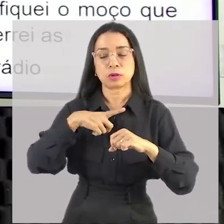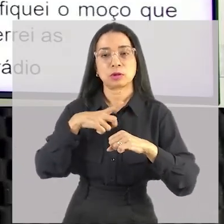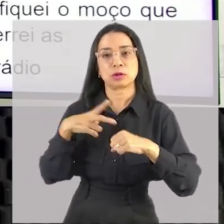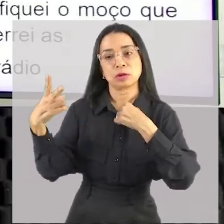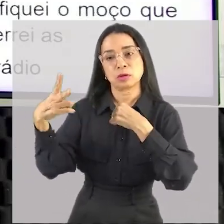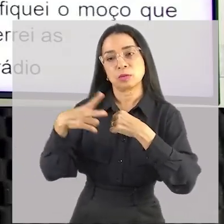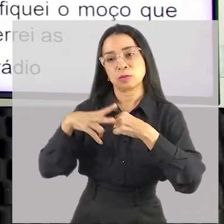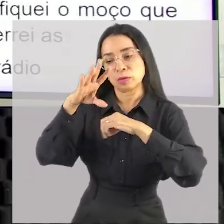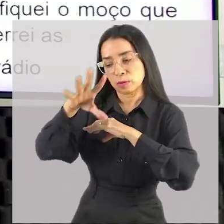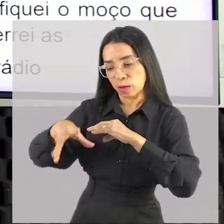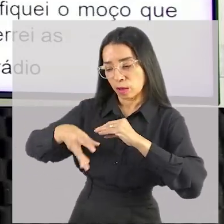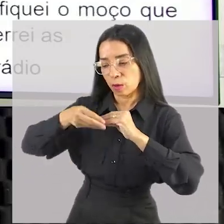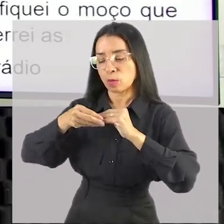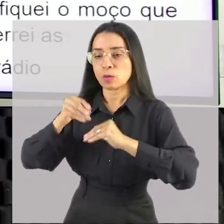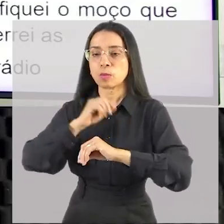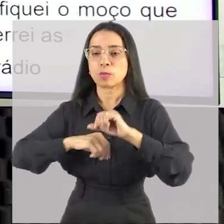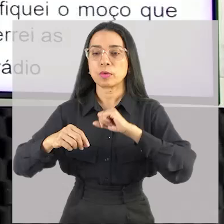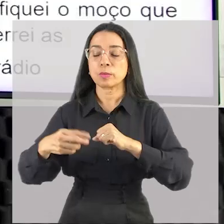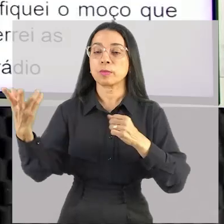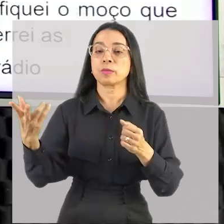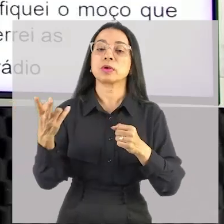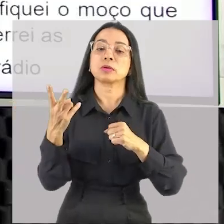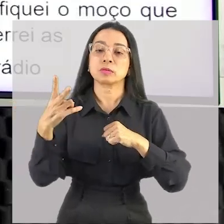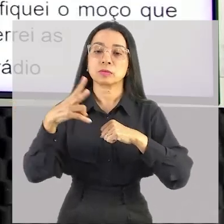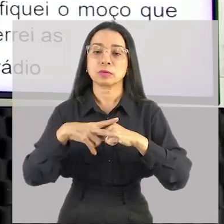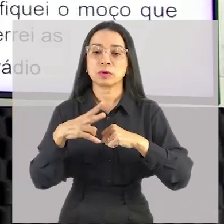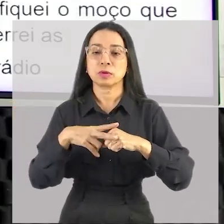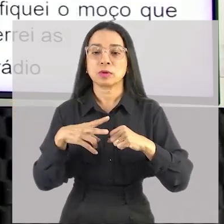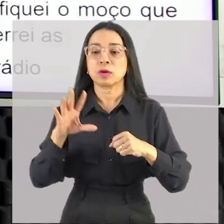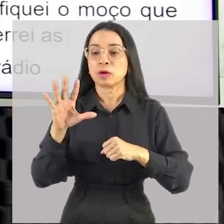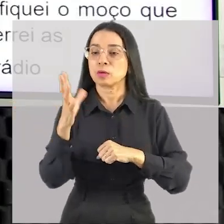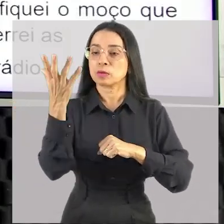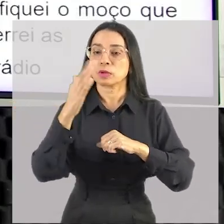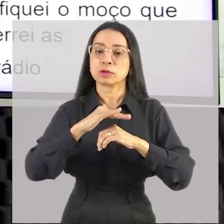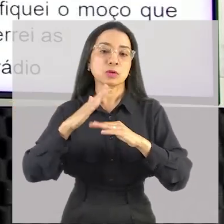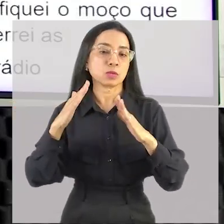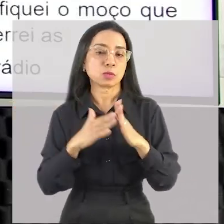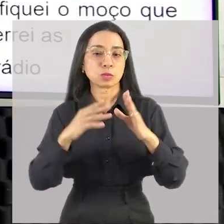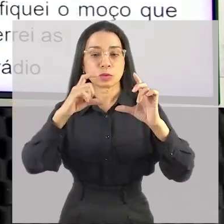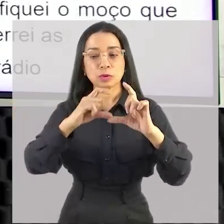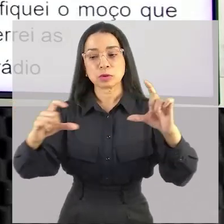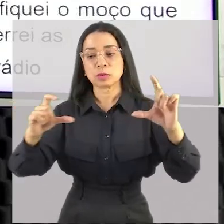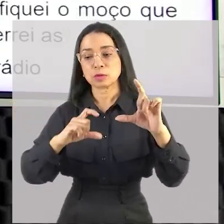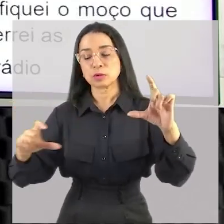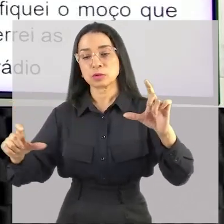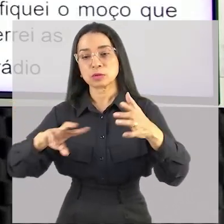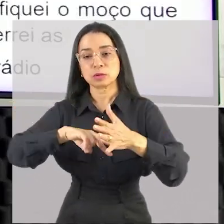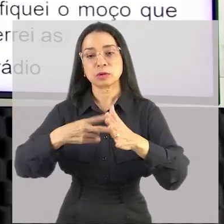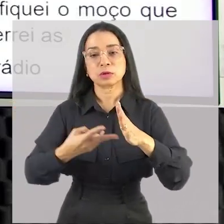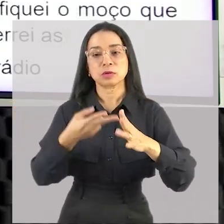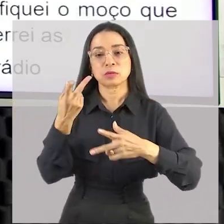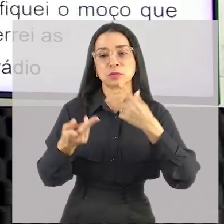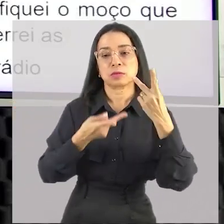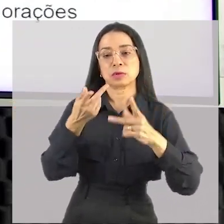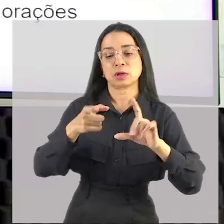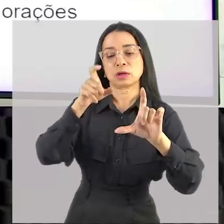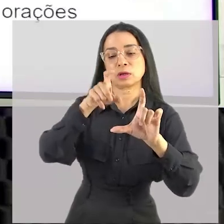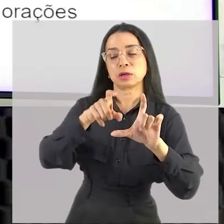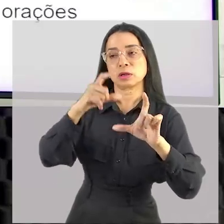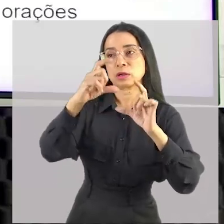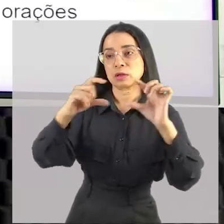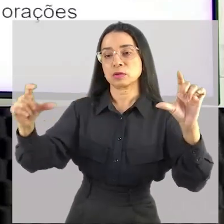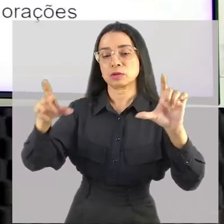verbo e o complemento verbal. Isso acontece em todas as orações. Isso significa dizer que as orações são